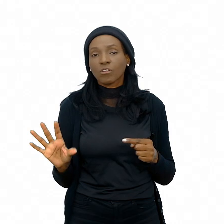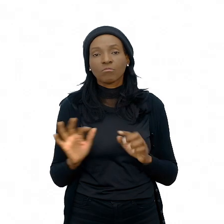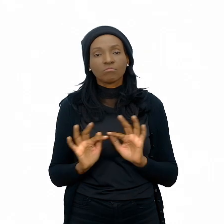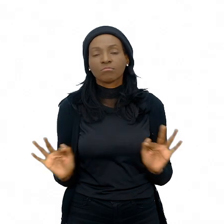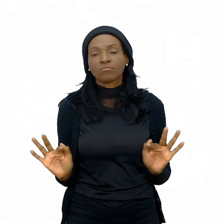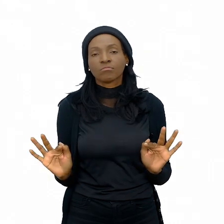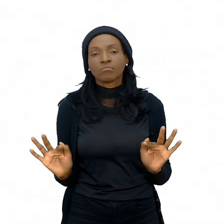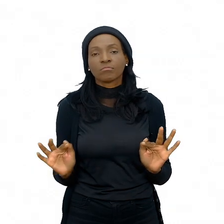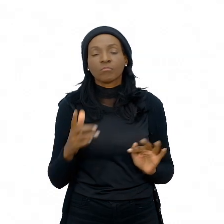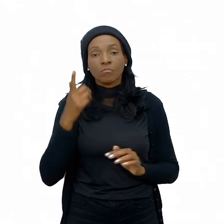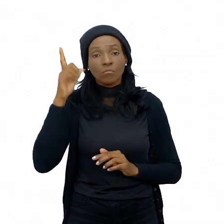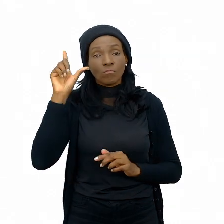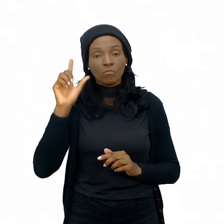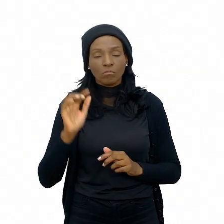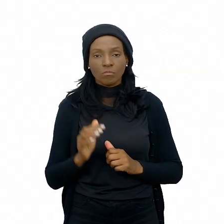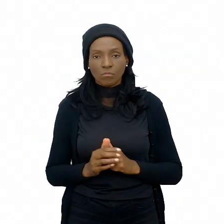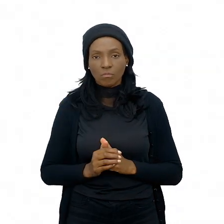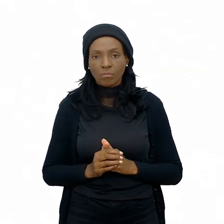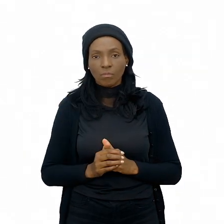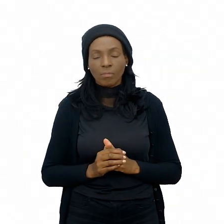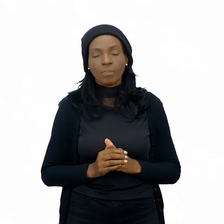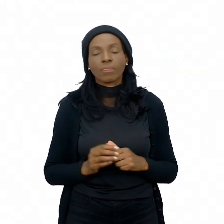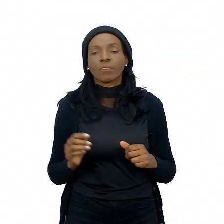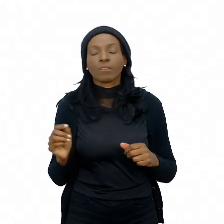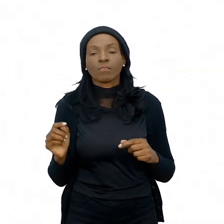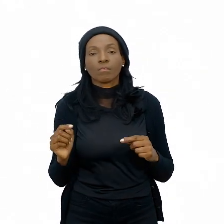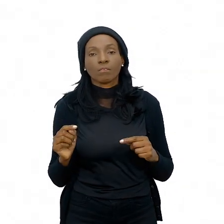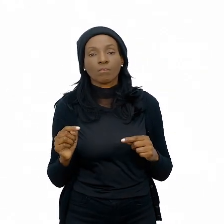Outra característica, ele